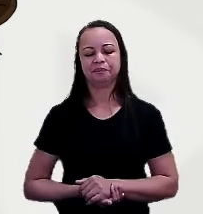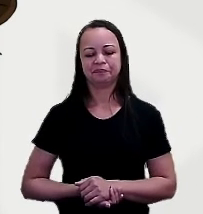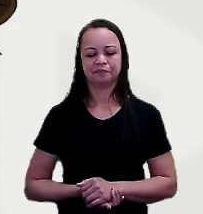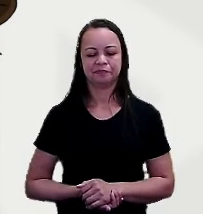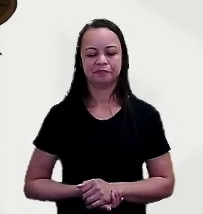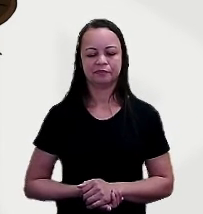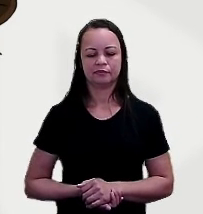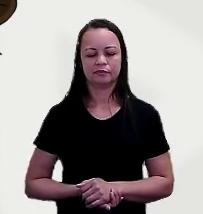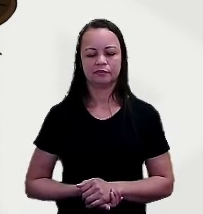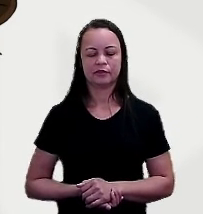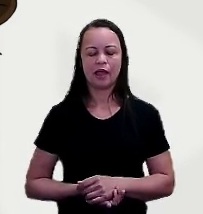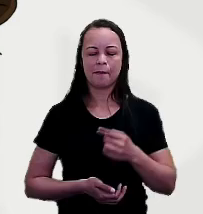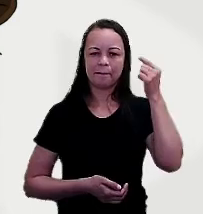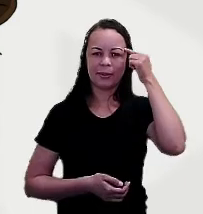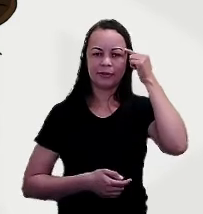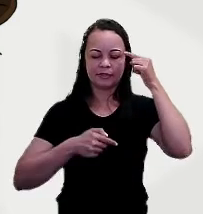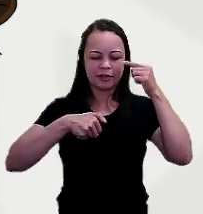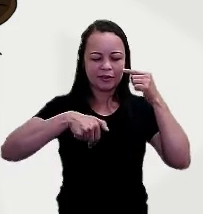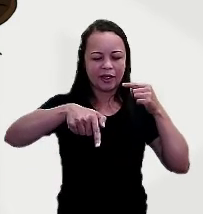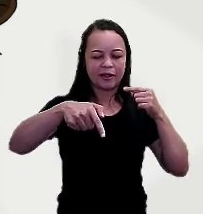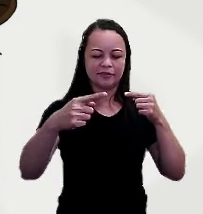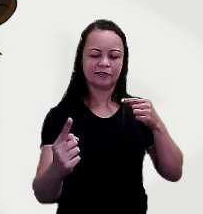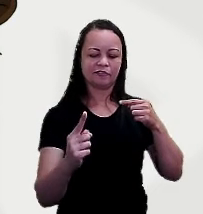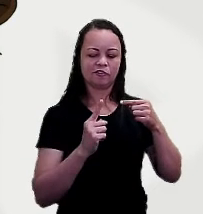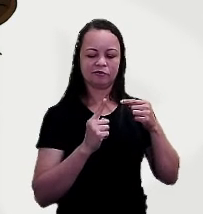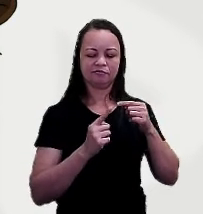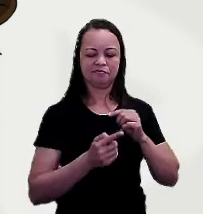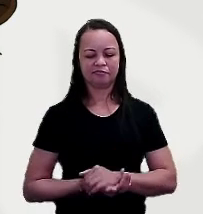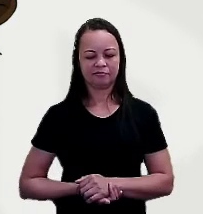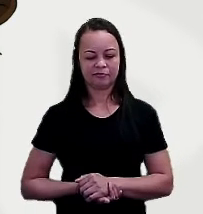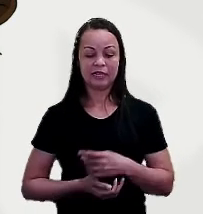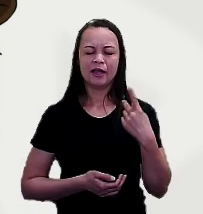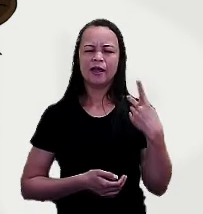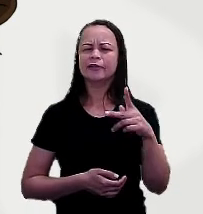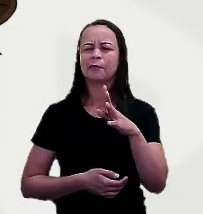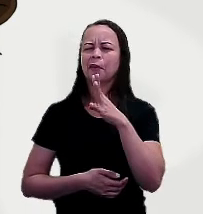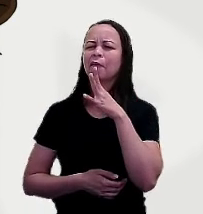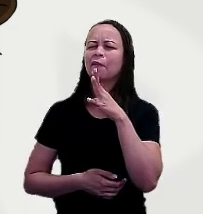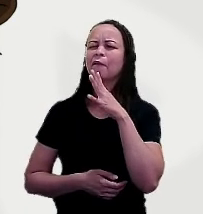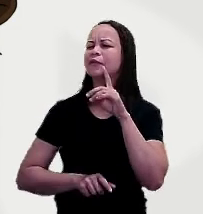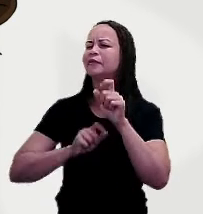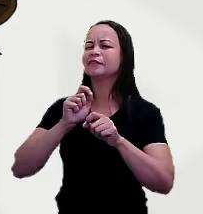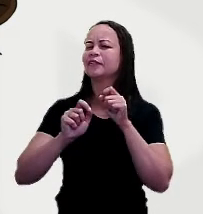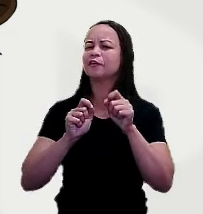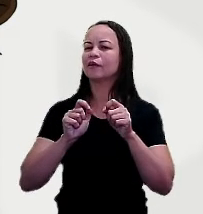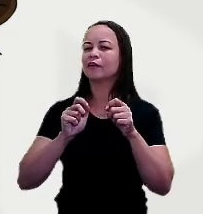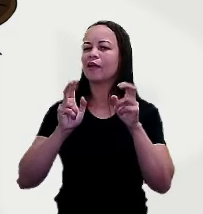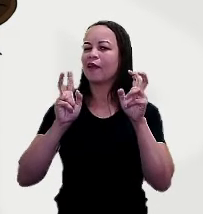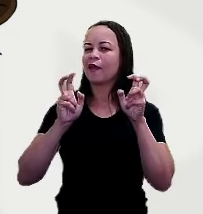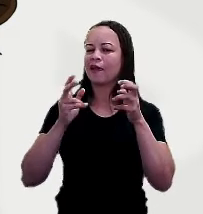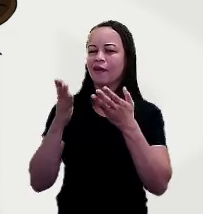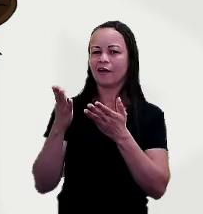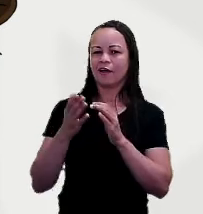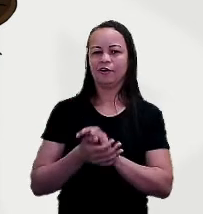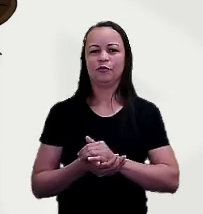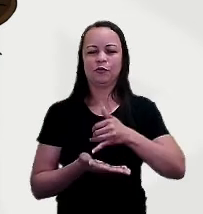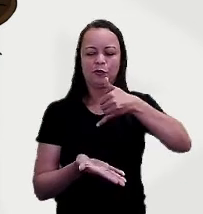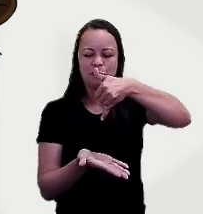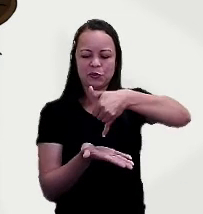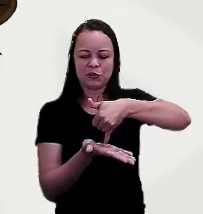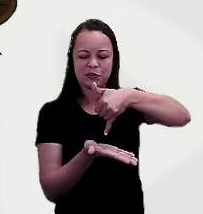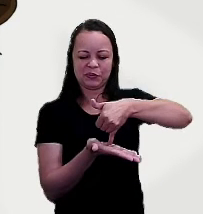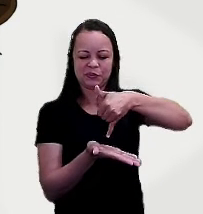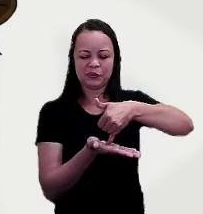Essa aqui é bem conhecida, né? Quem é esse? Esse é o Saci, não